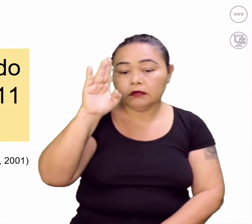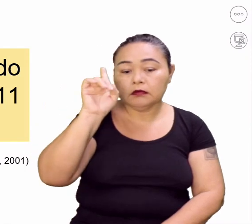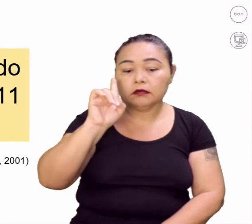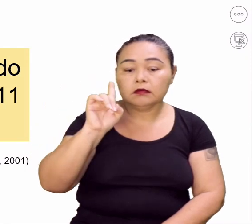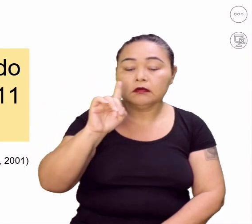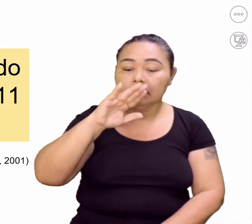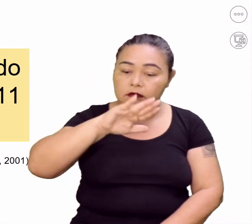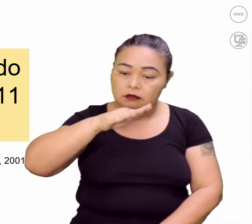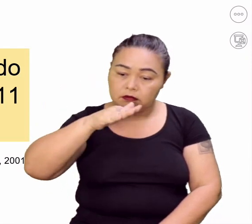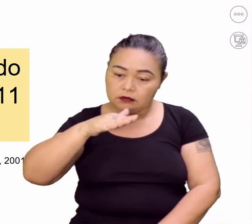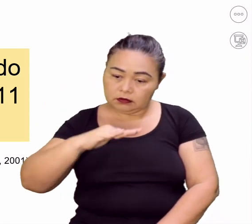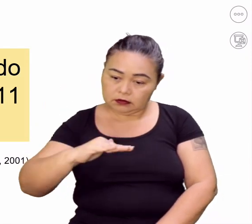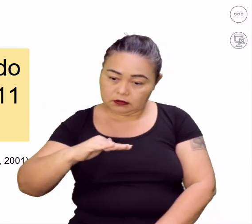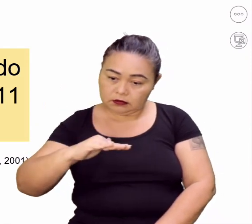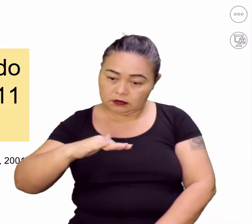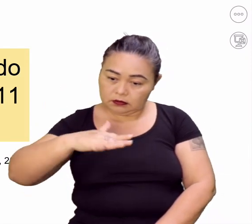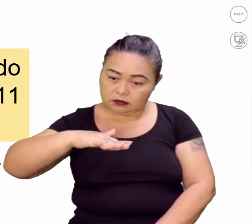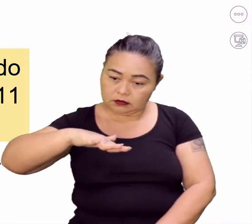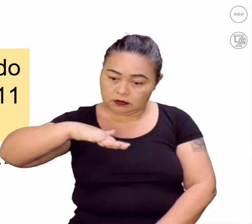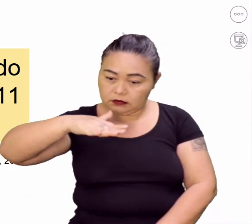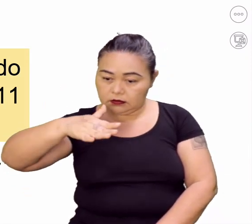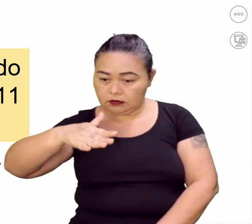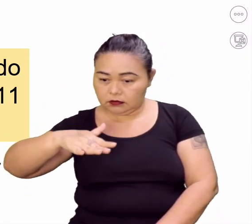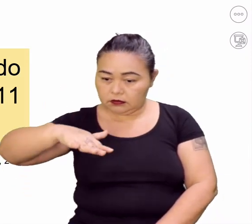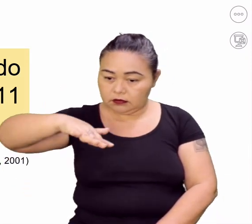por baixas e médias